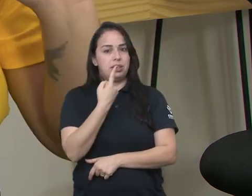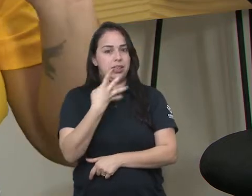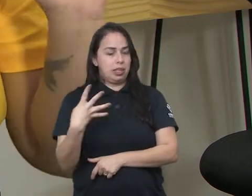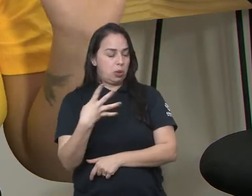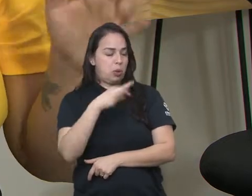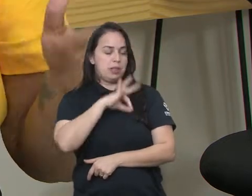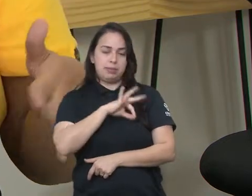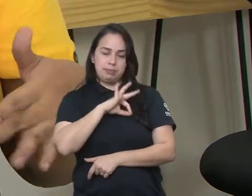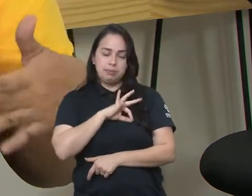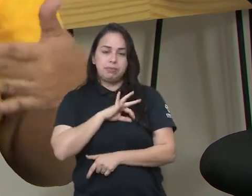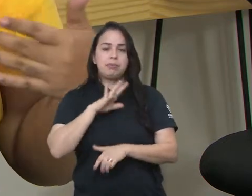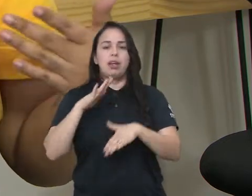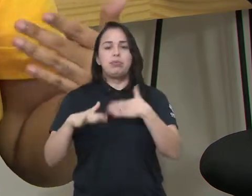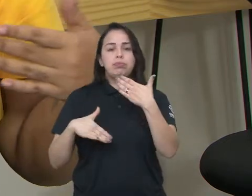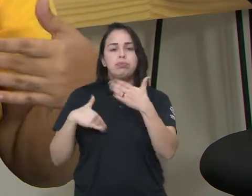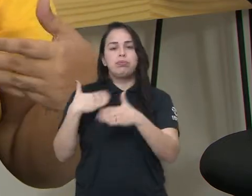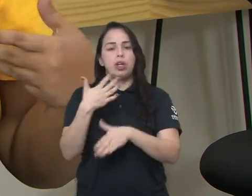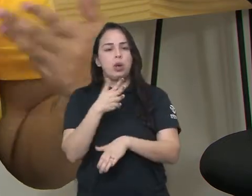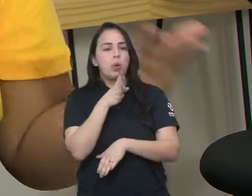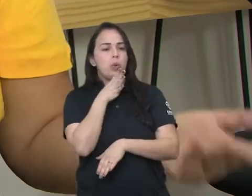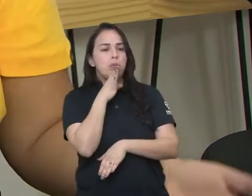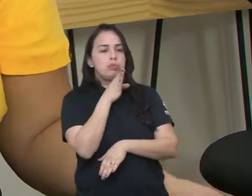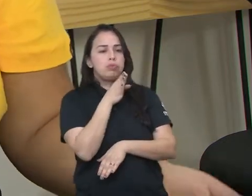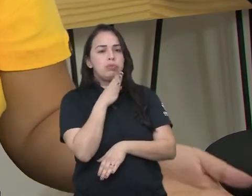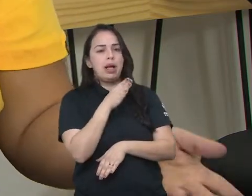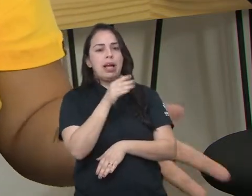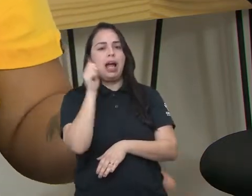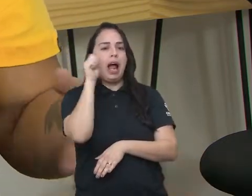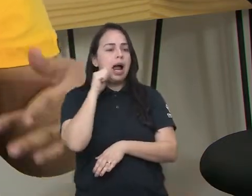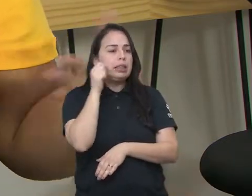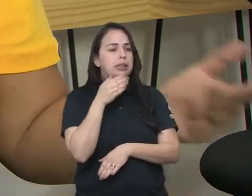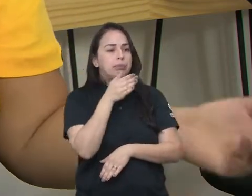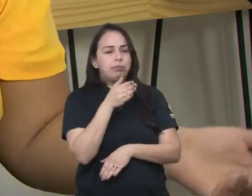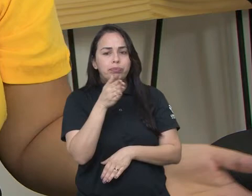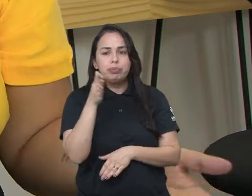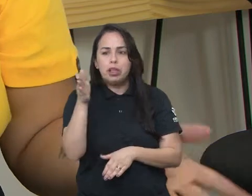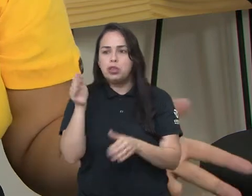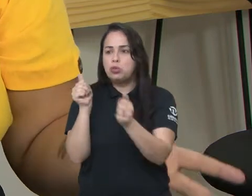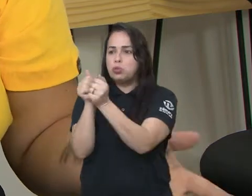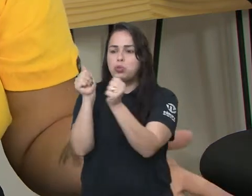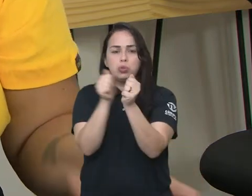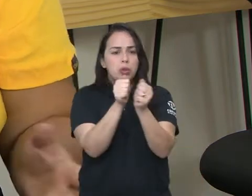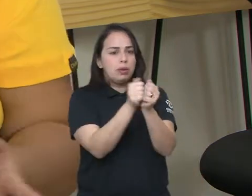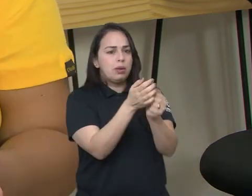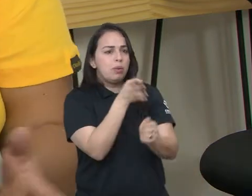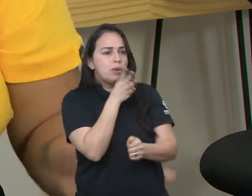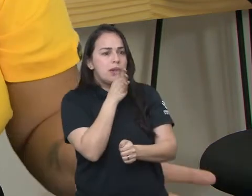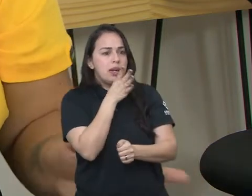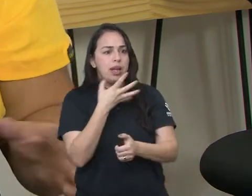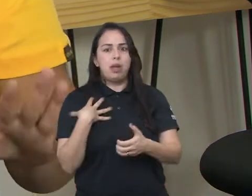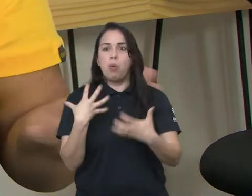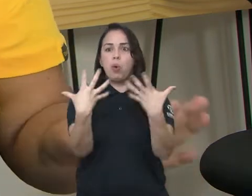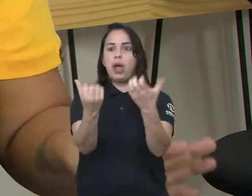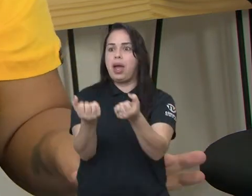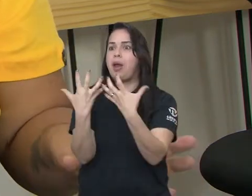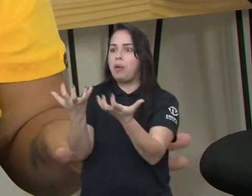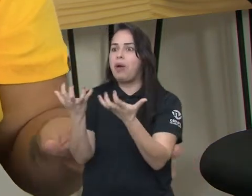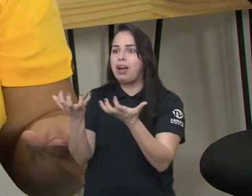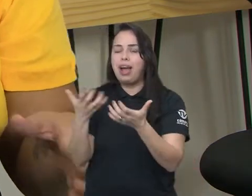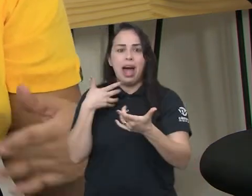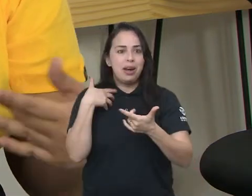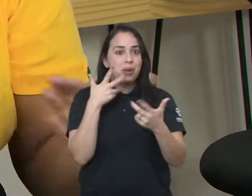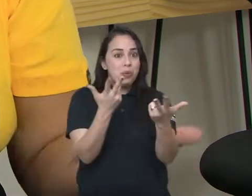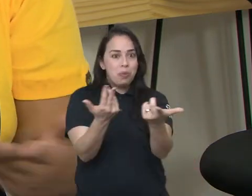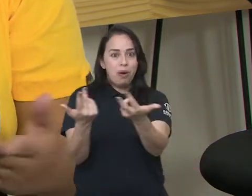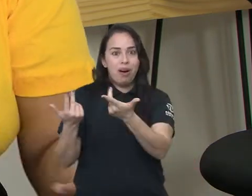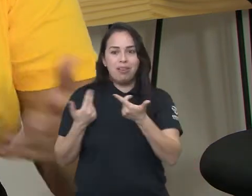artista era uma coisa distante, mas eu comecei a conhecer muitos artistas, a andar com as pessoas, com os artistas, e aí eu falei, gente, eu quero isso pra mim,